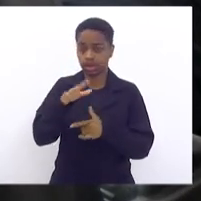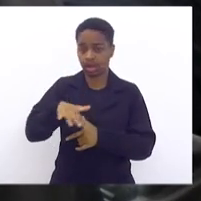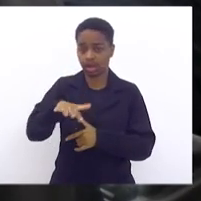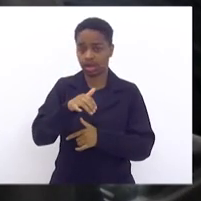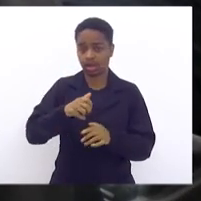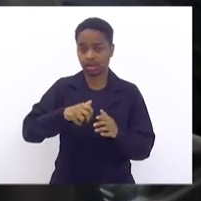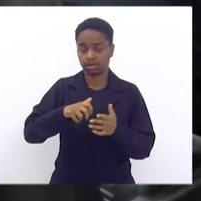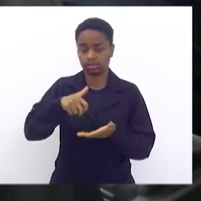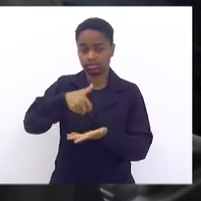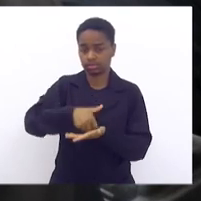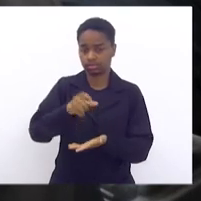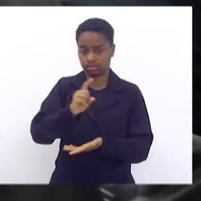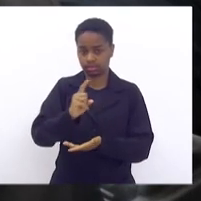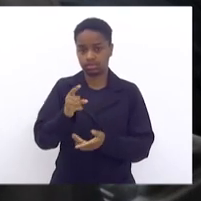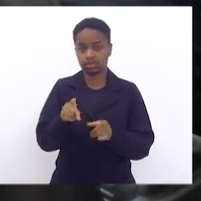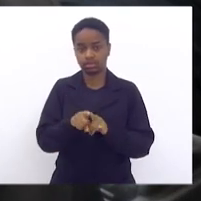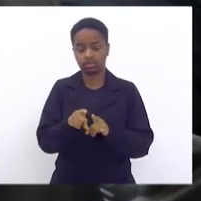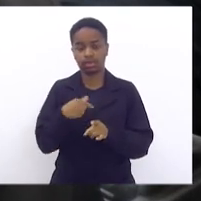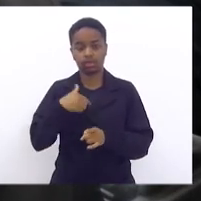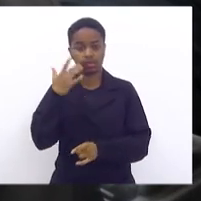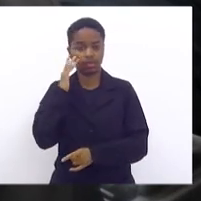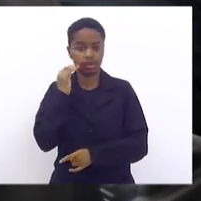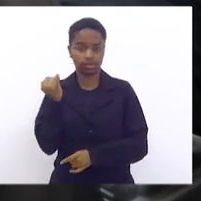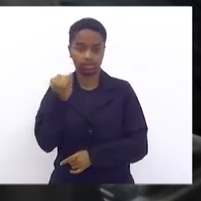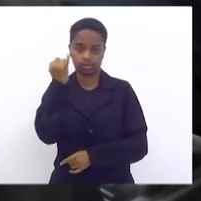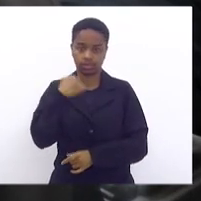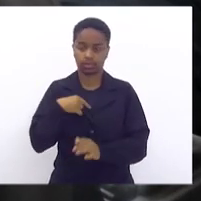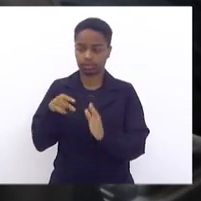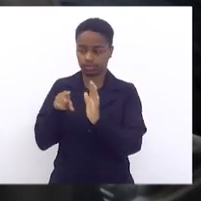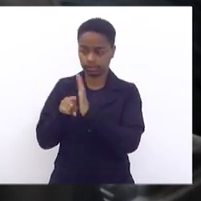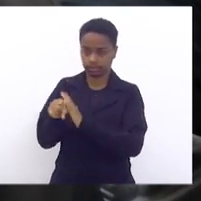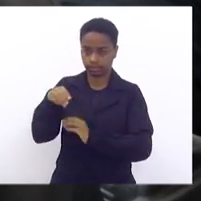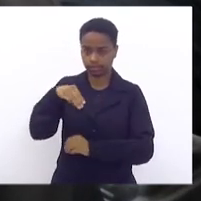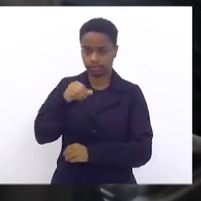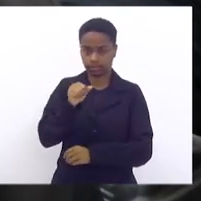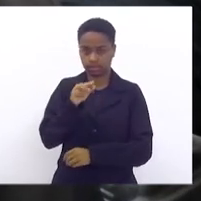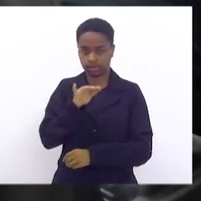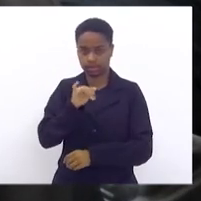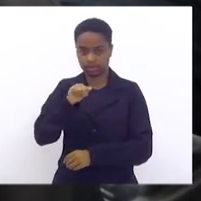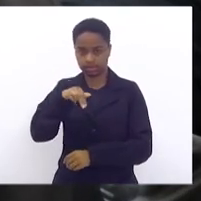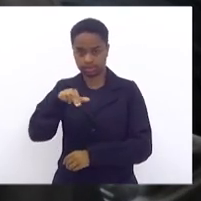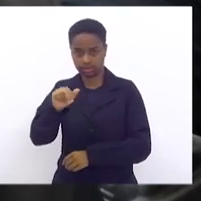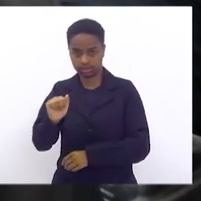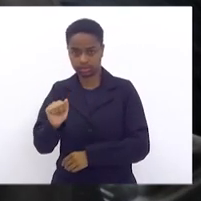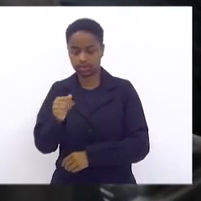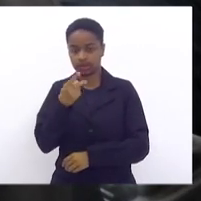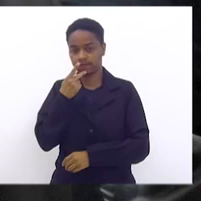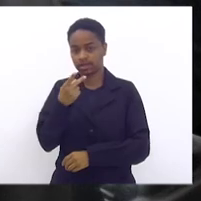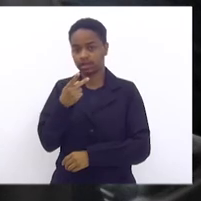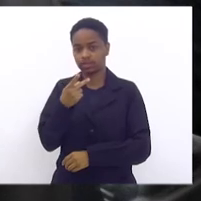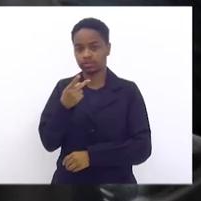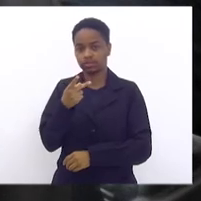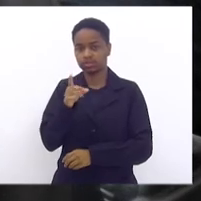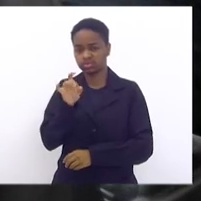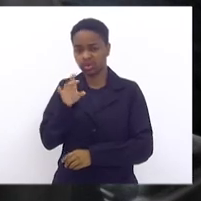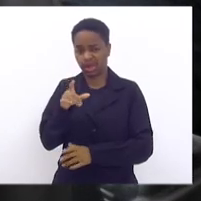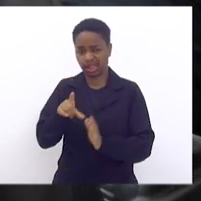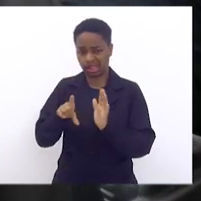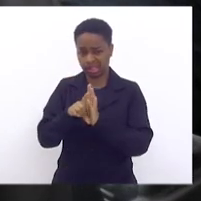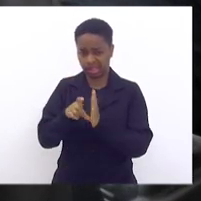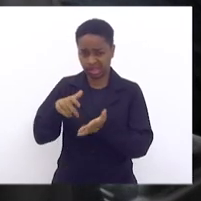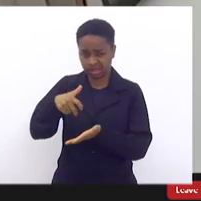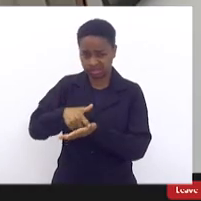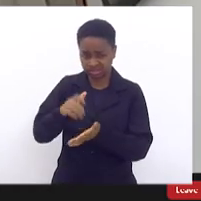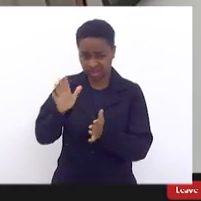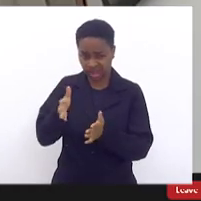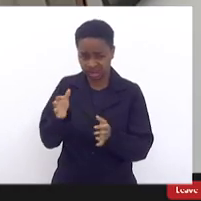acho importante. Aqui eu fiz a pergunta para a professora Mariana, falando da se só a legislação penal seria suficiente. Eu fiz